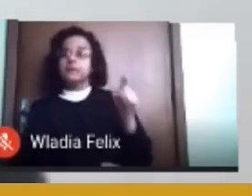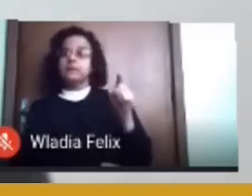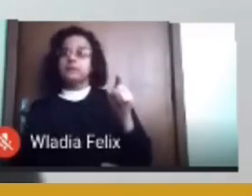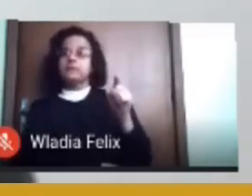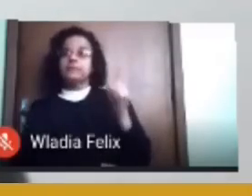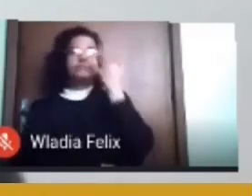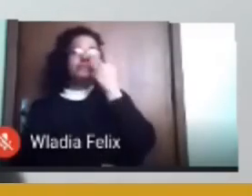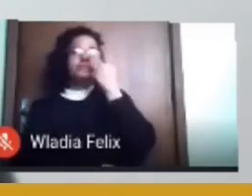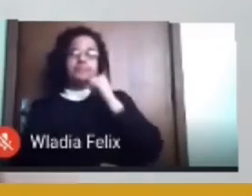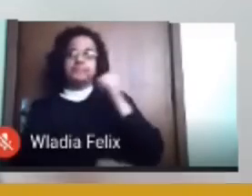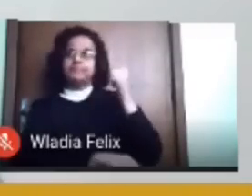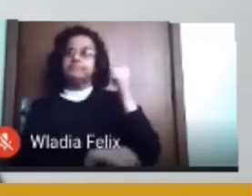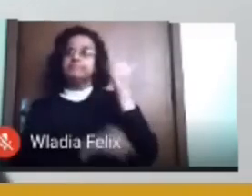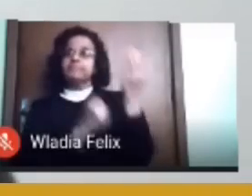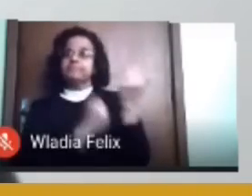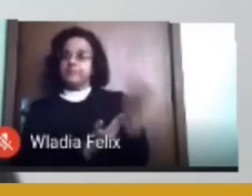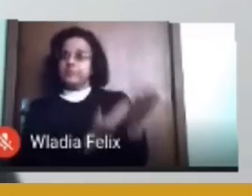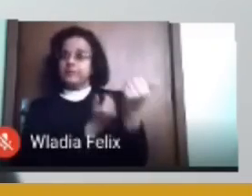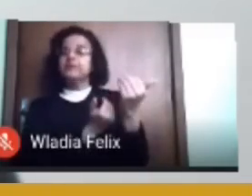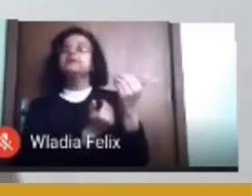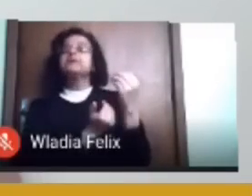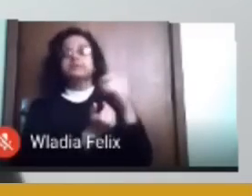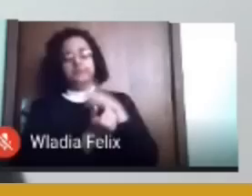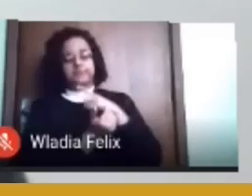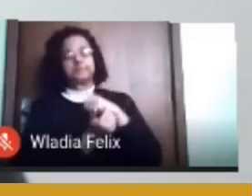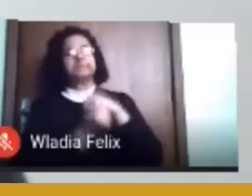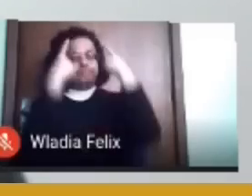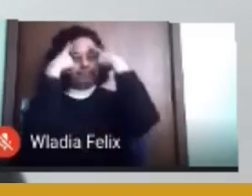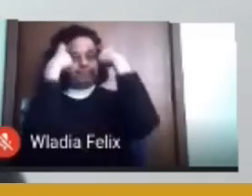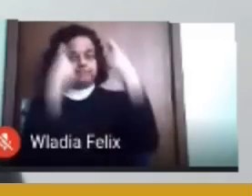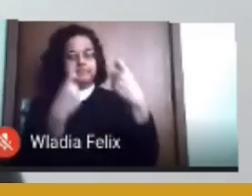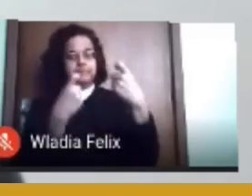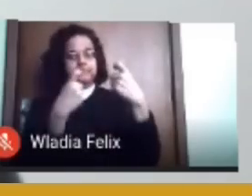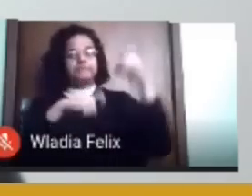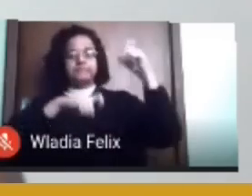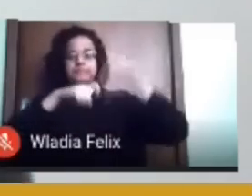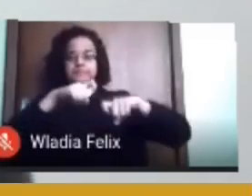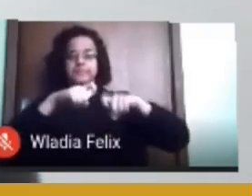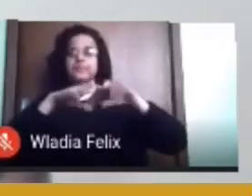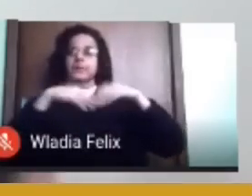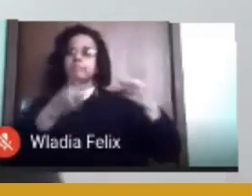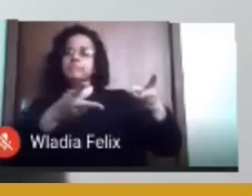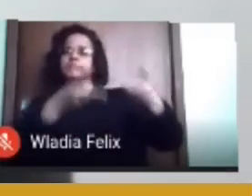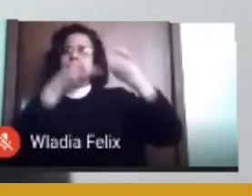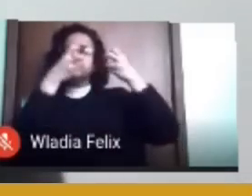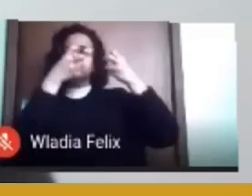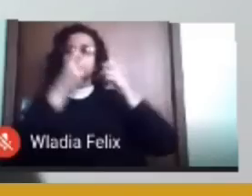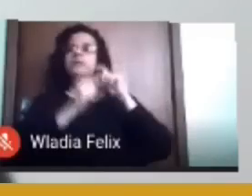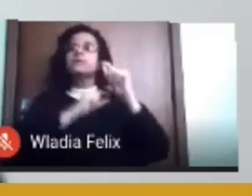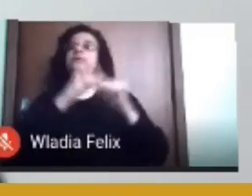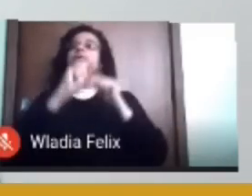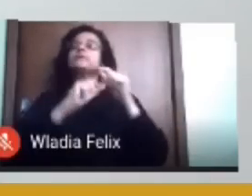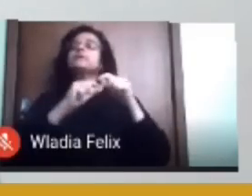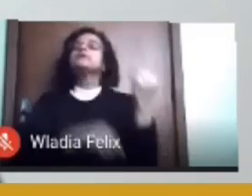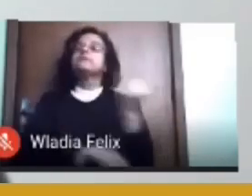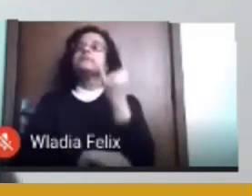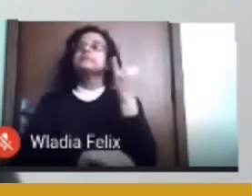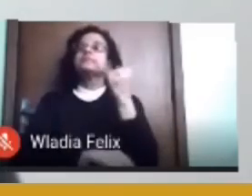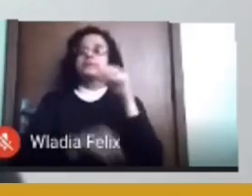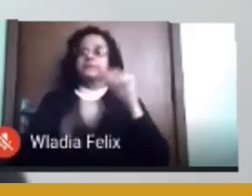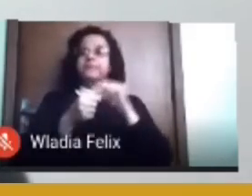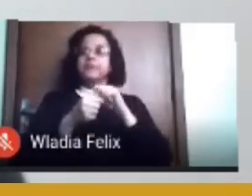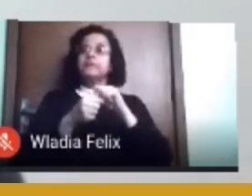sensível. Então, é fundamental fazer o quê? Denunciar. Independente se você tem certeza ou não dessa violência, nós